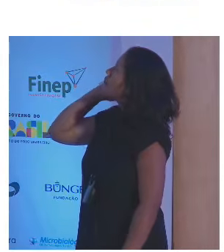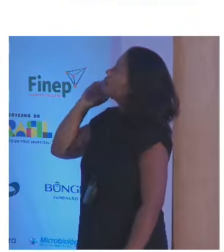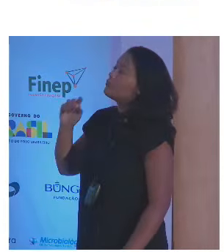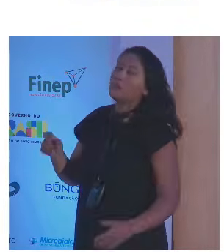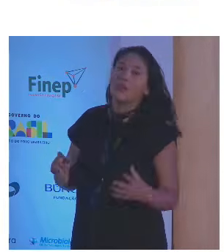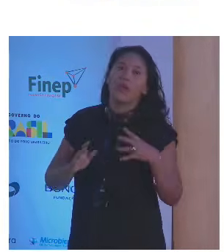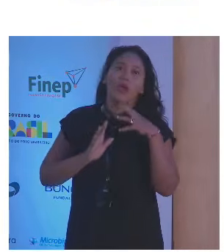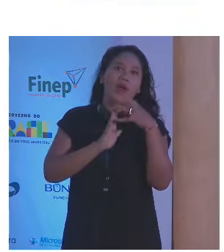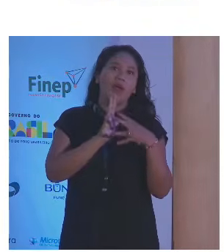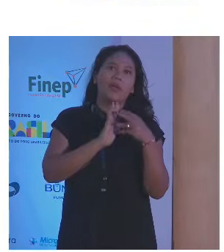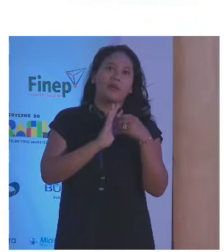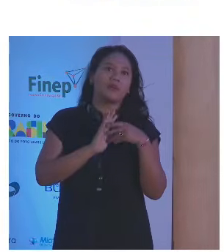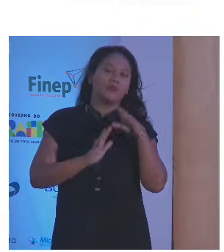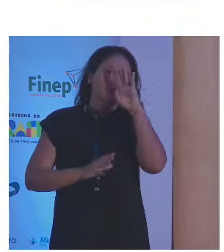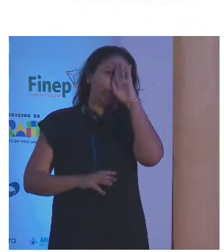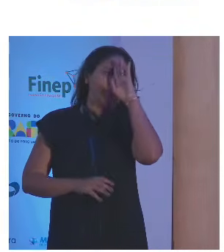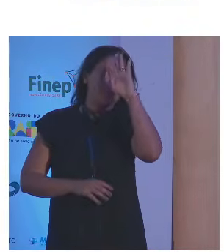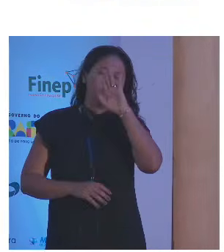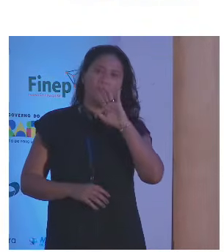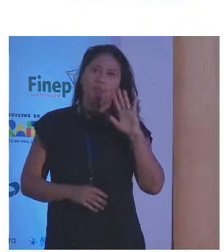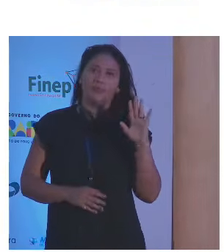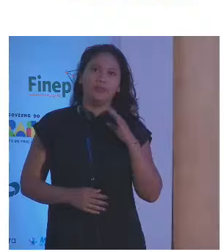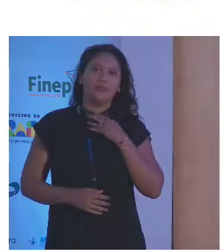o Amazonas se destaca.